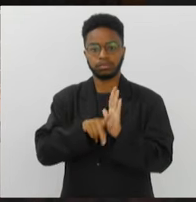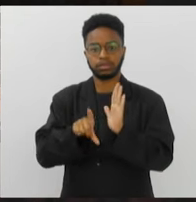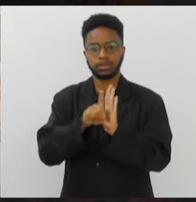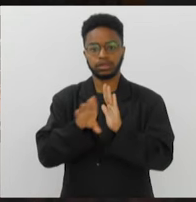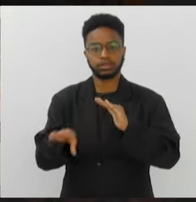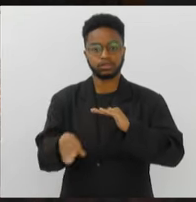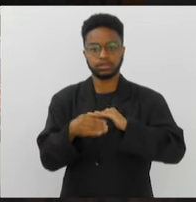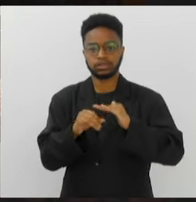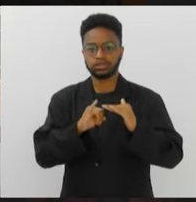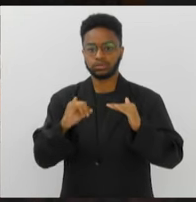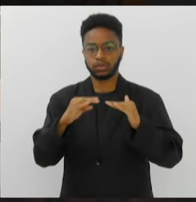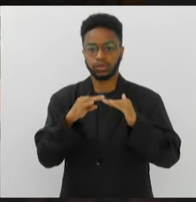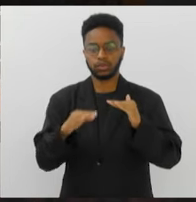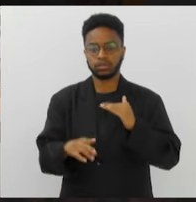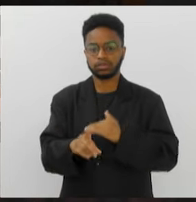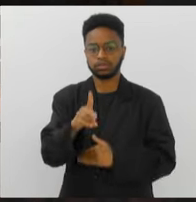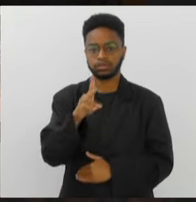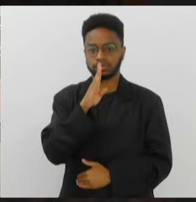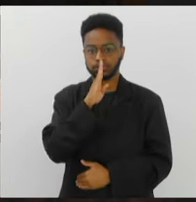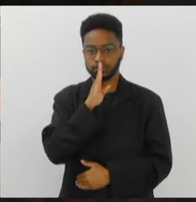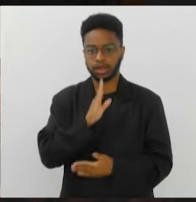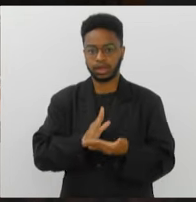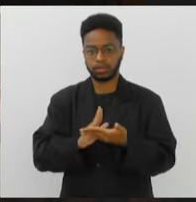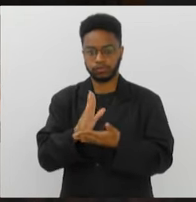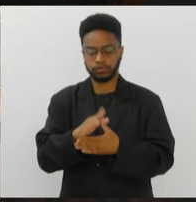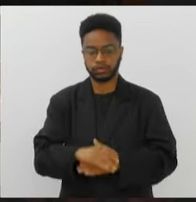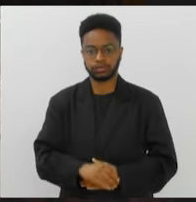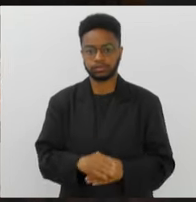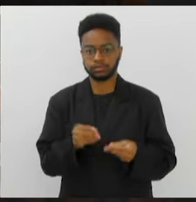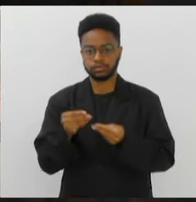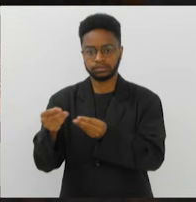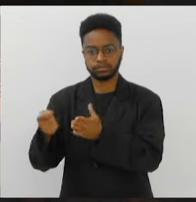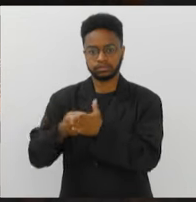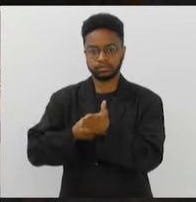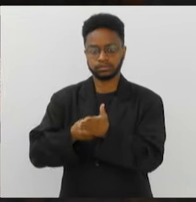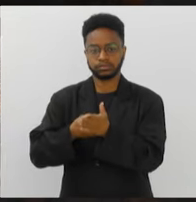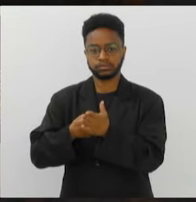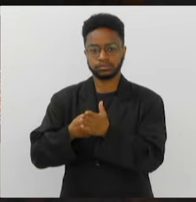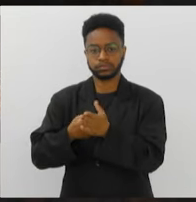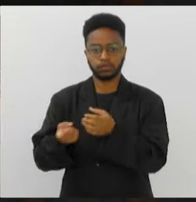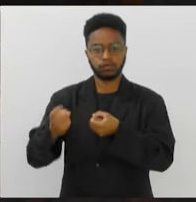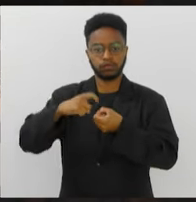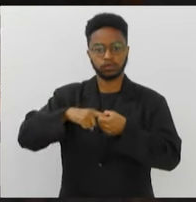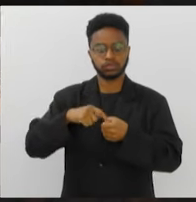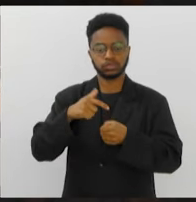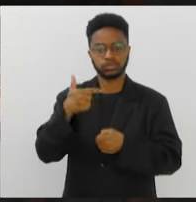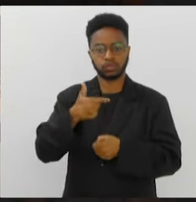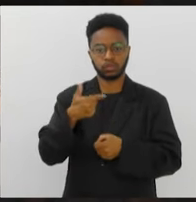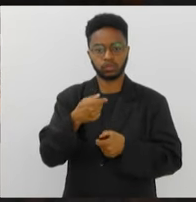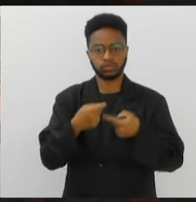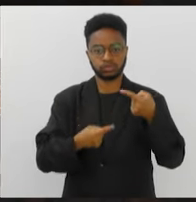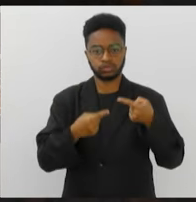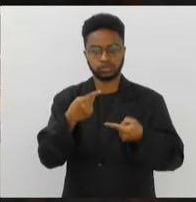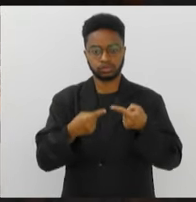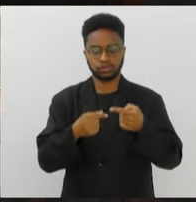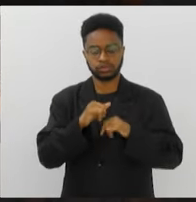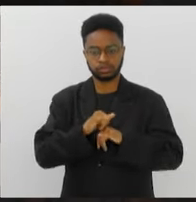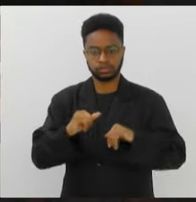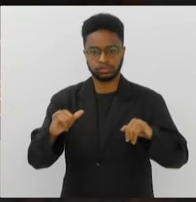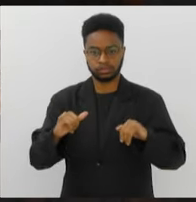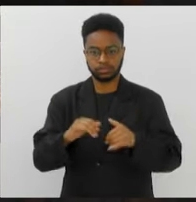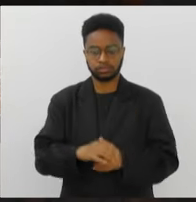emendado. Senhores que aprovam, permaneçam como estão. Aprovado. Vai a redação do vencido para a segunda discussão.